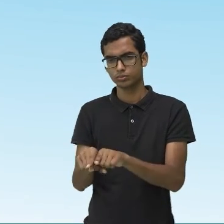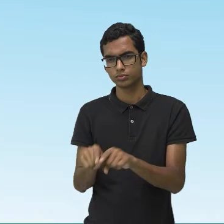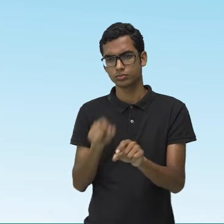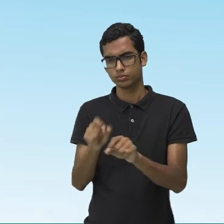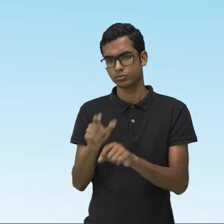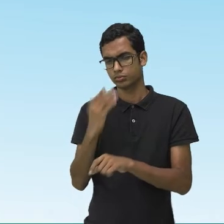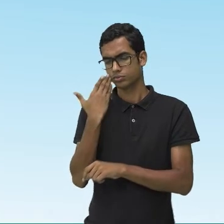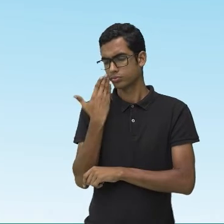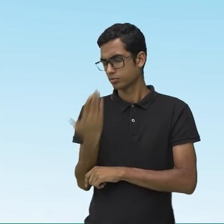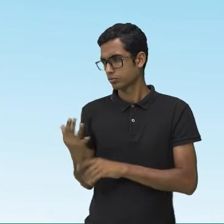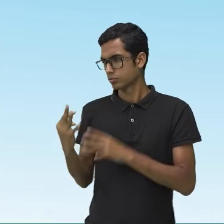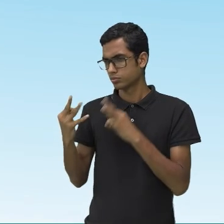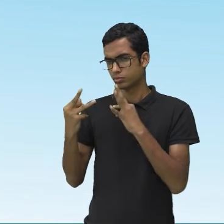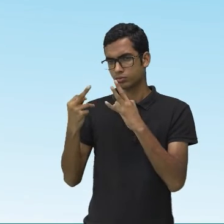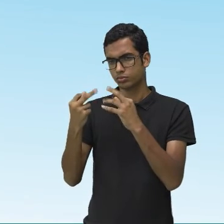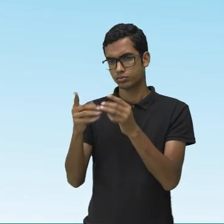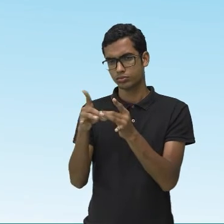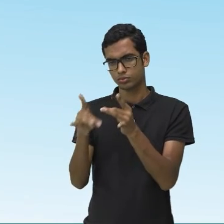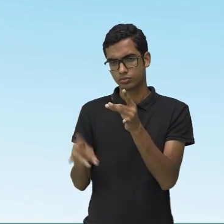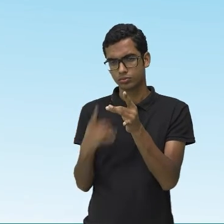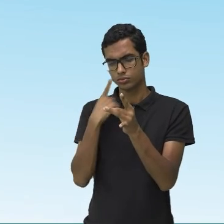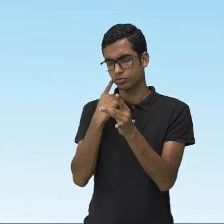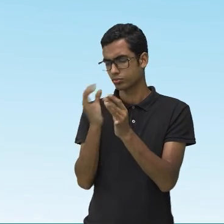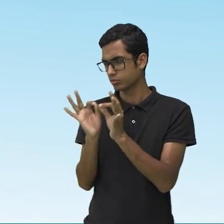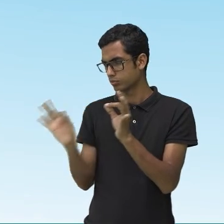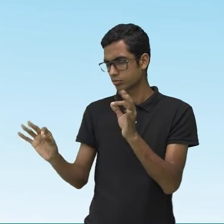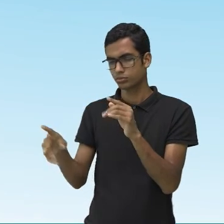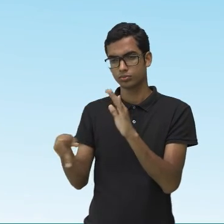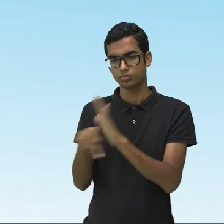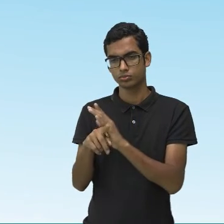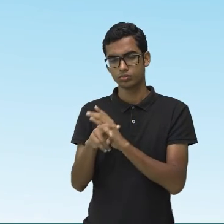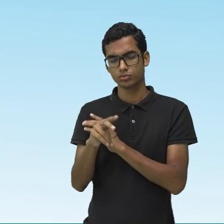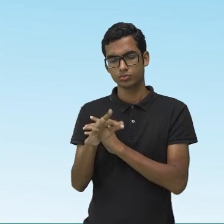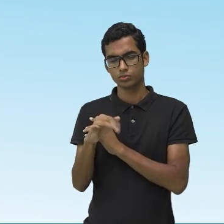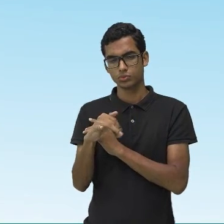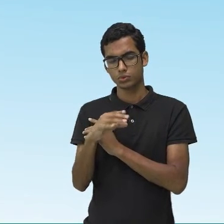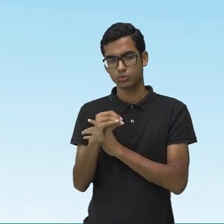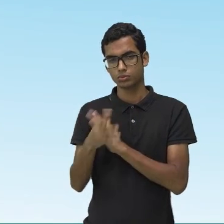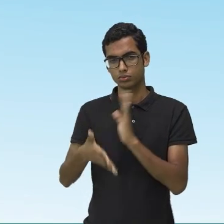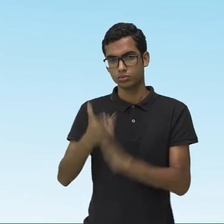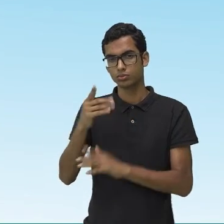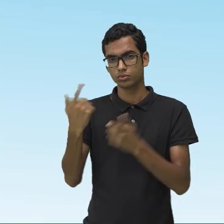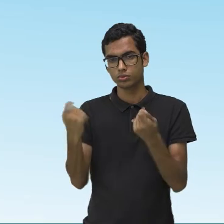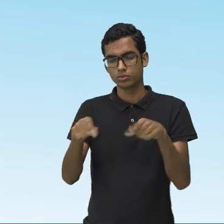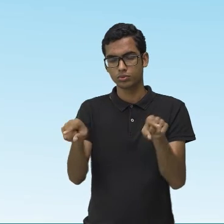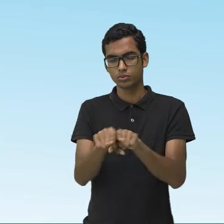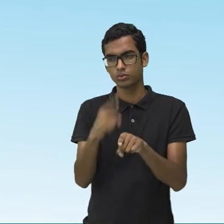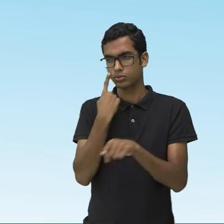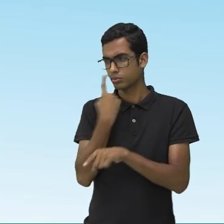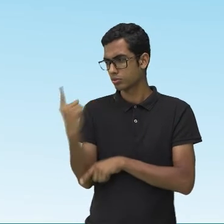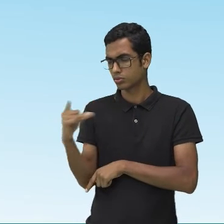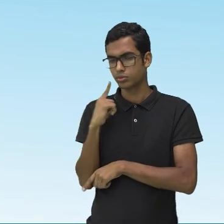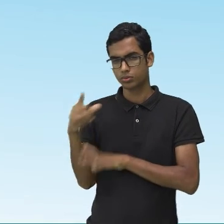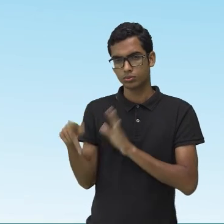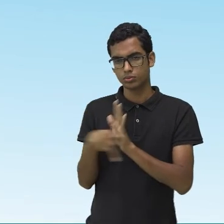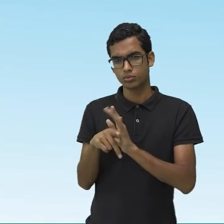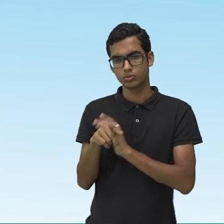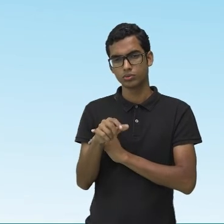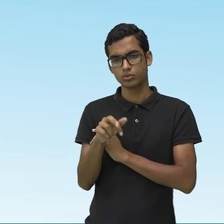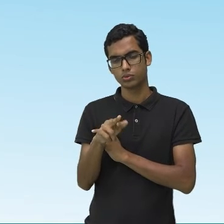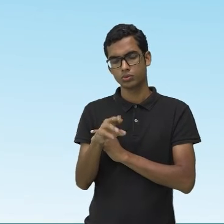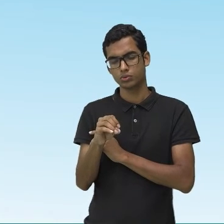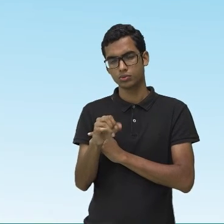só. Todos os prolongamentos passam pelo foco. Mas veja que agora é o prolongamento do raio